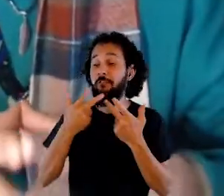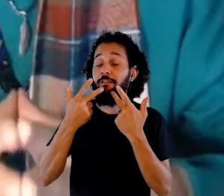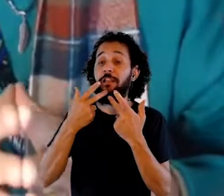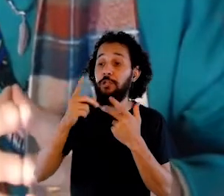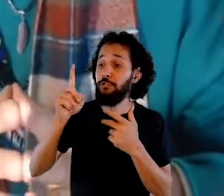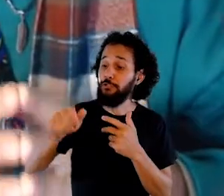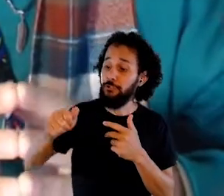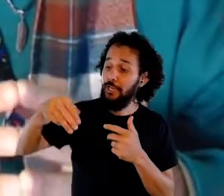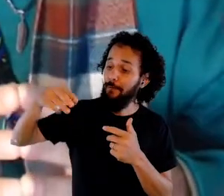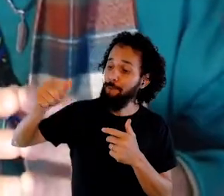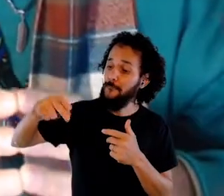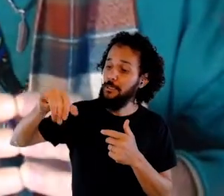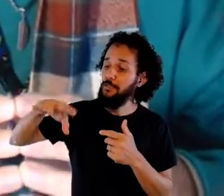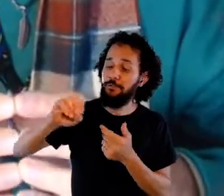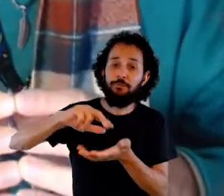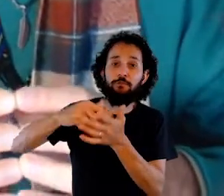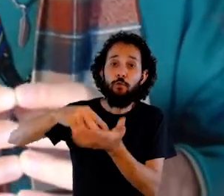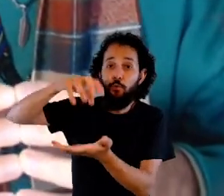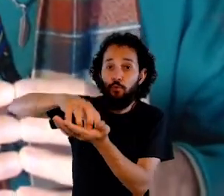de crenças e práticas